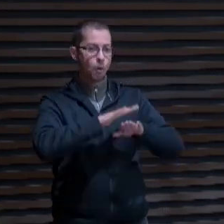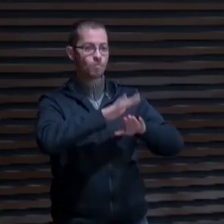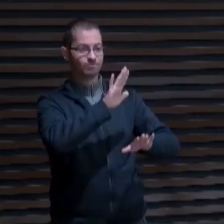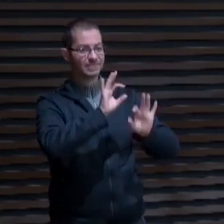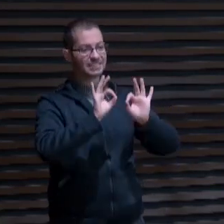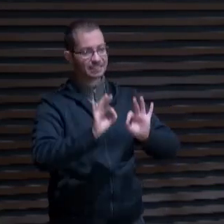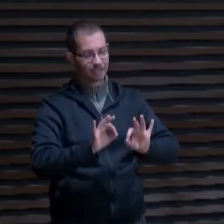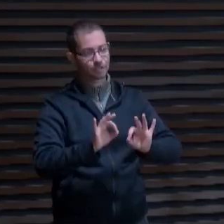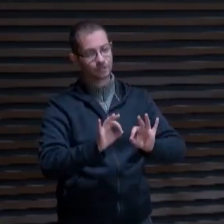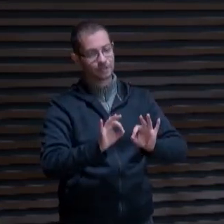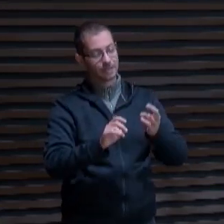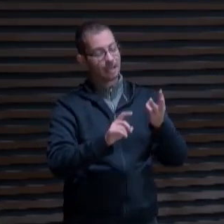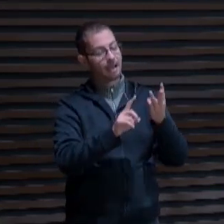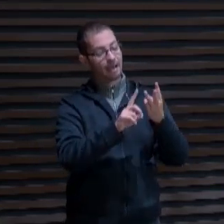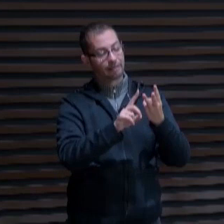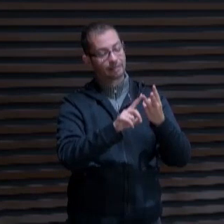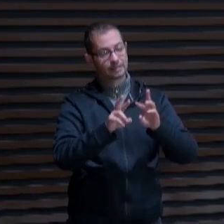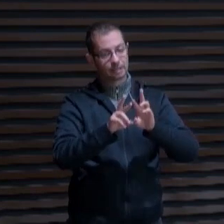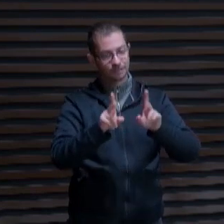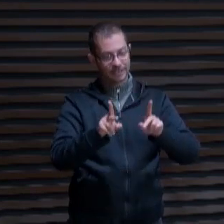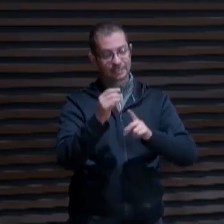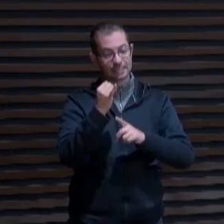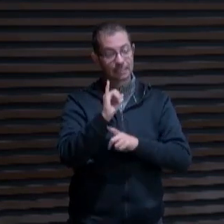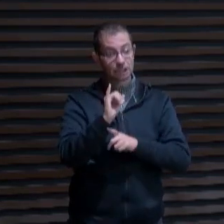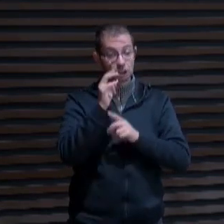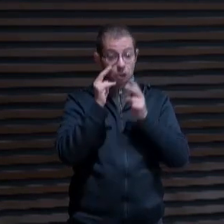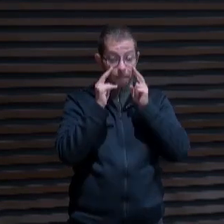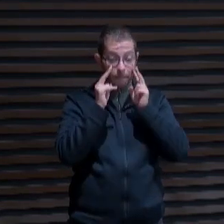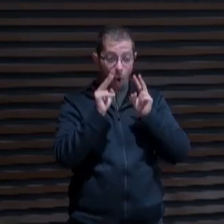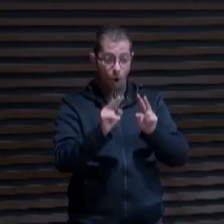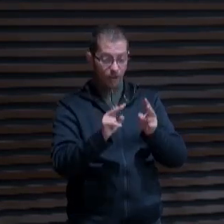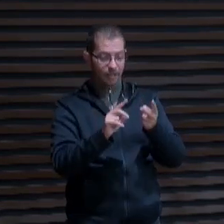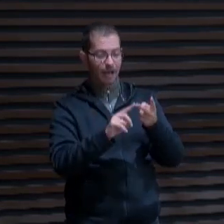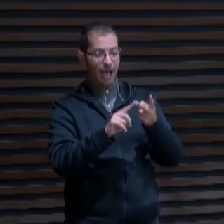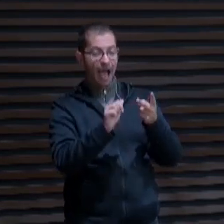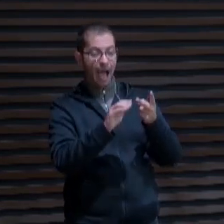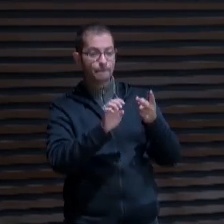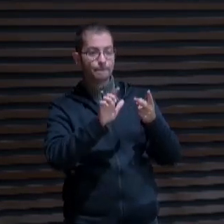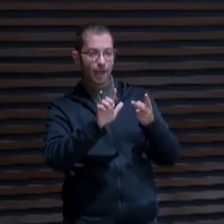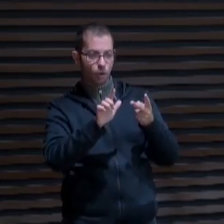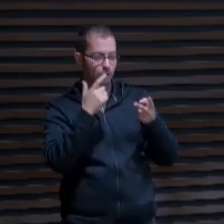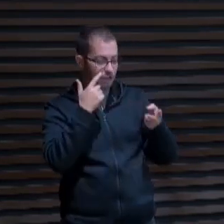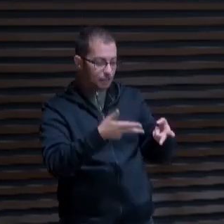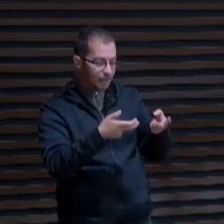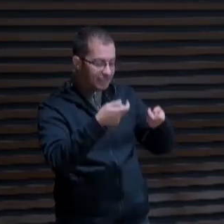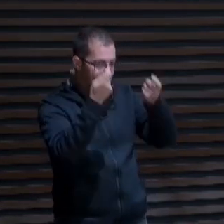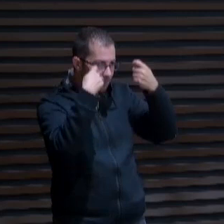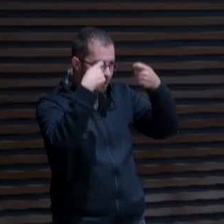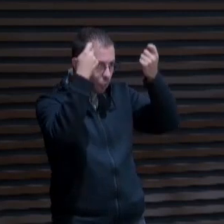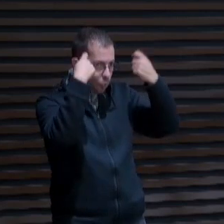que quando nós olhamos para a oferta de Abel, nós vemos no cordeiro o tipo, é